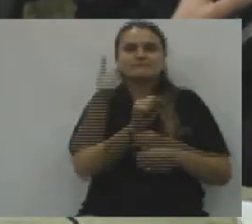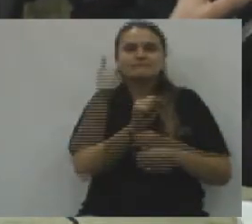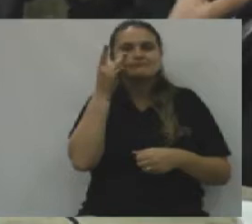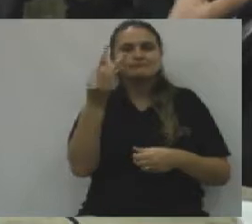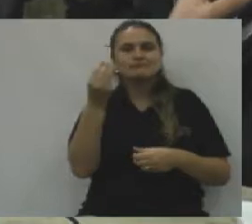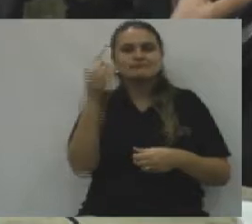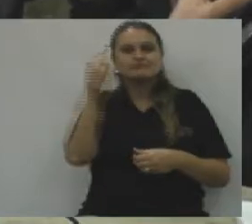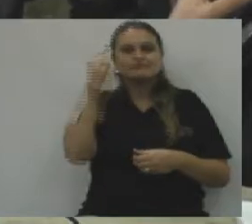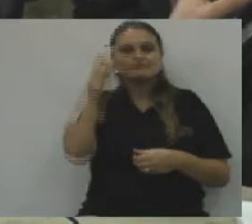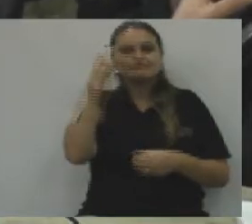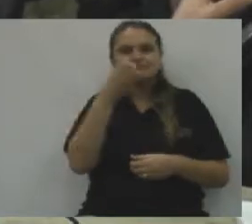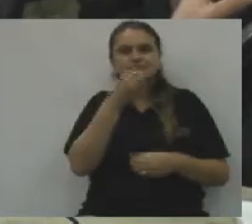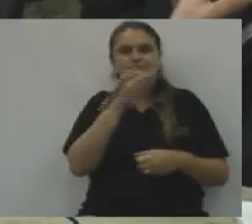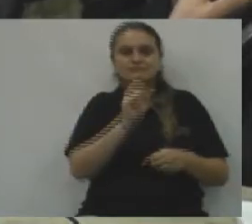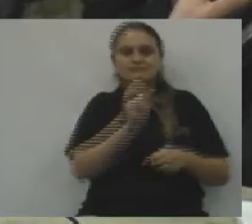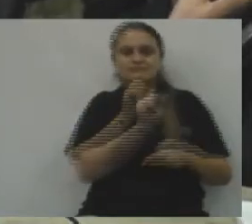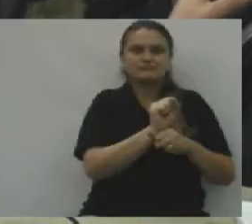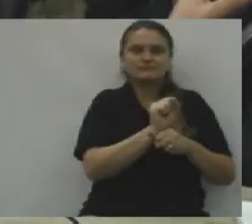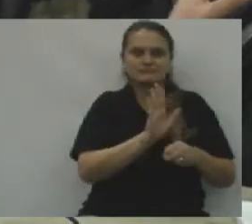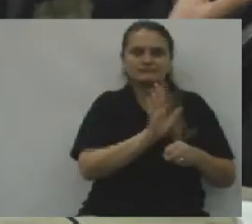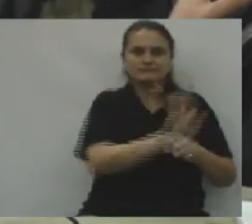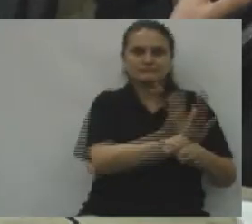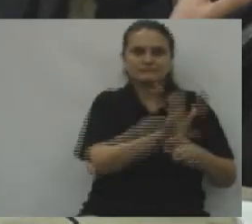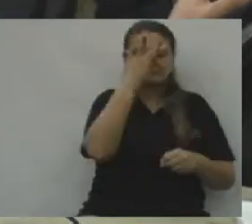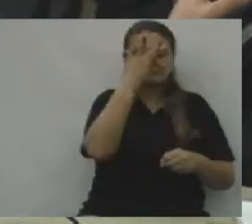bem, pararam e ajudaram as pessoas.